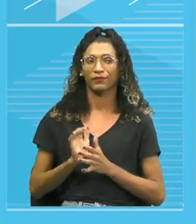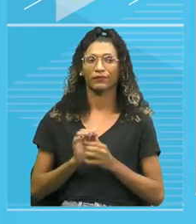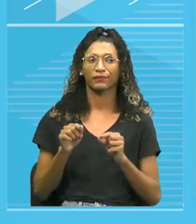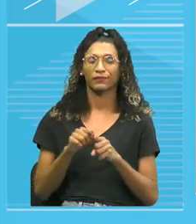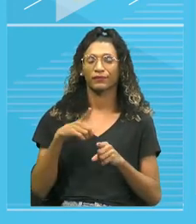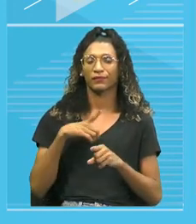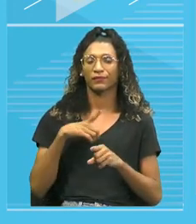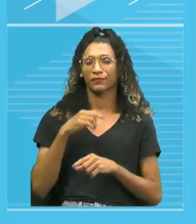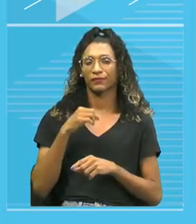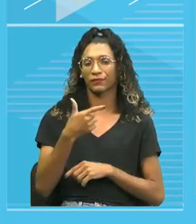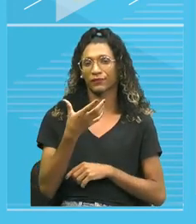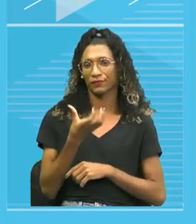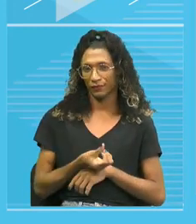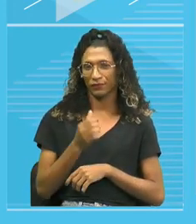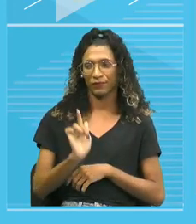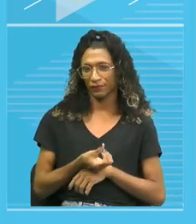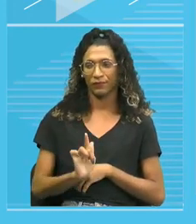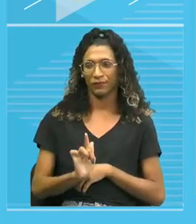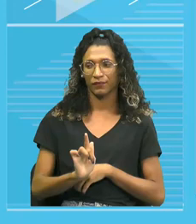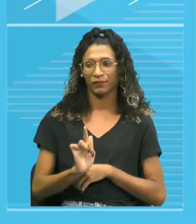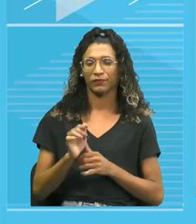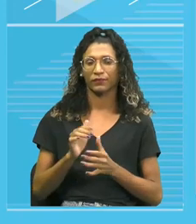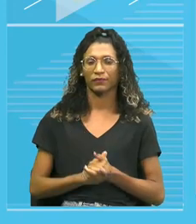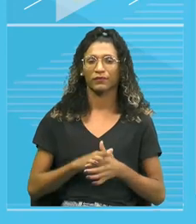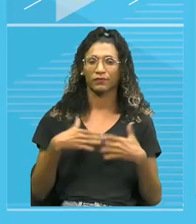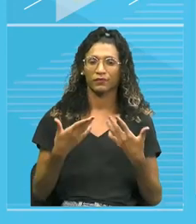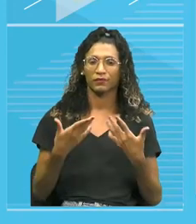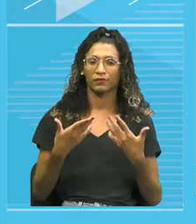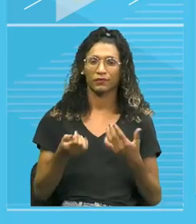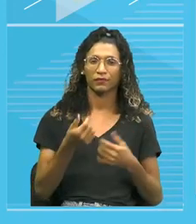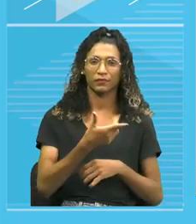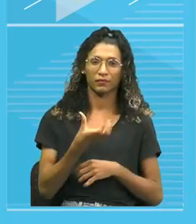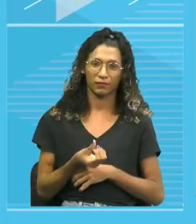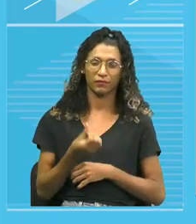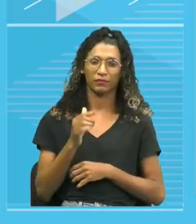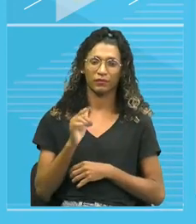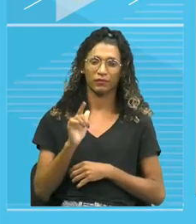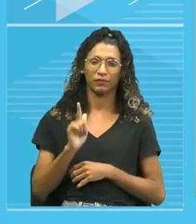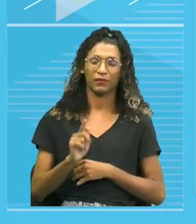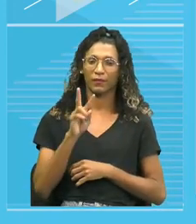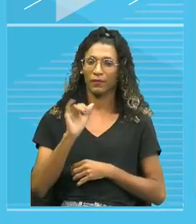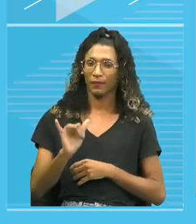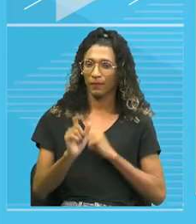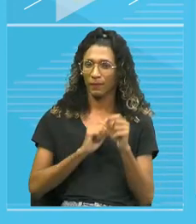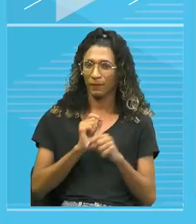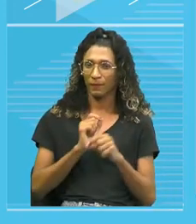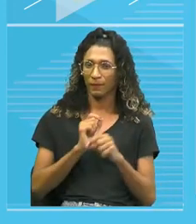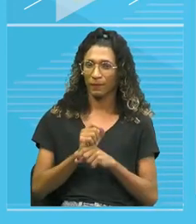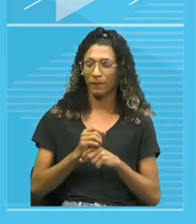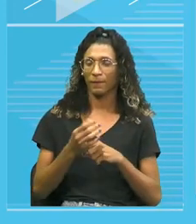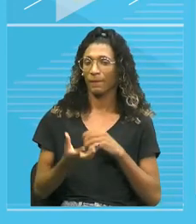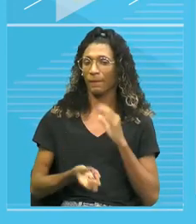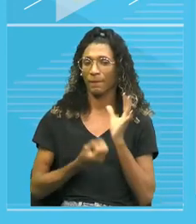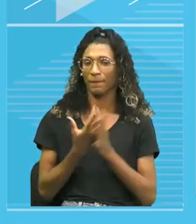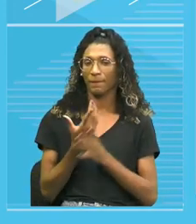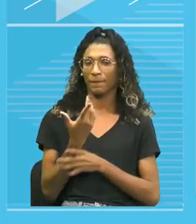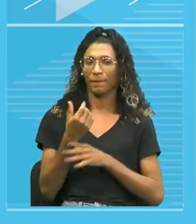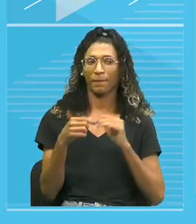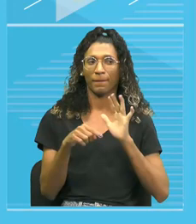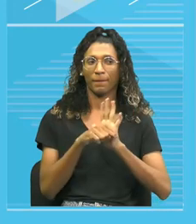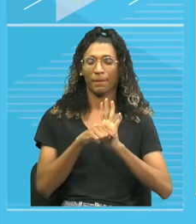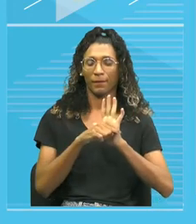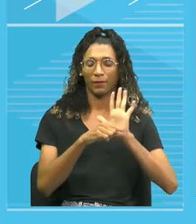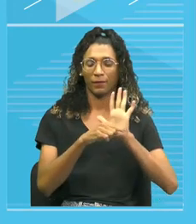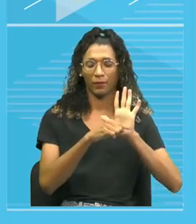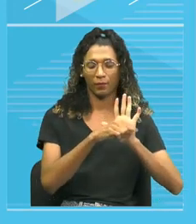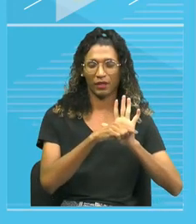tem 26 gramas essas 26 gramas vão produzir menos eu vou tirar o sinal